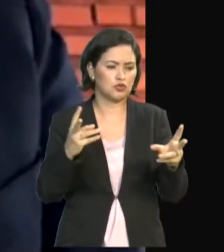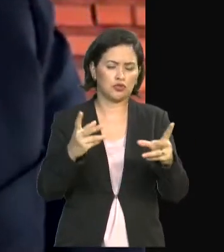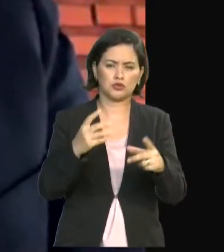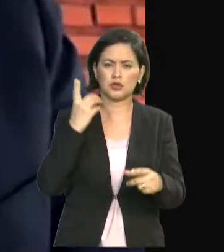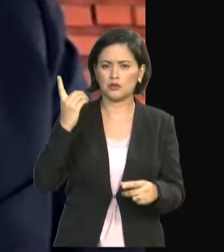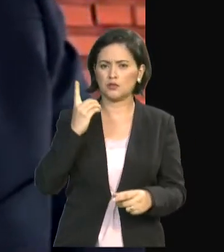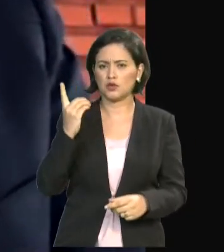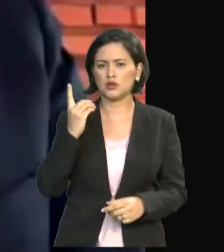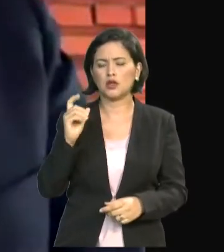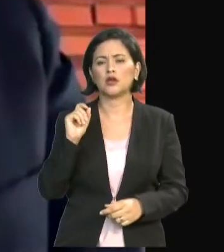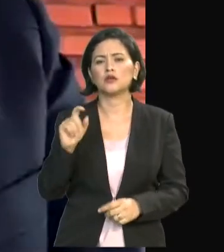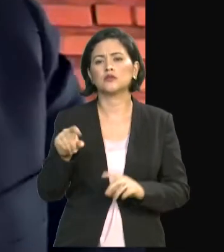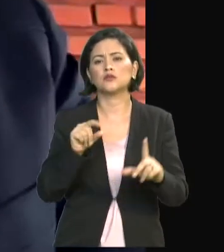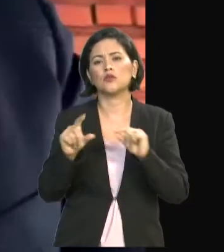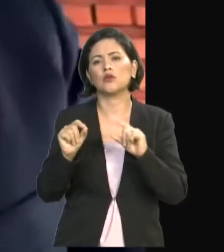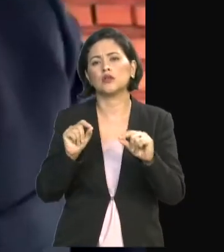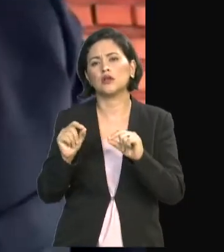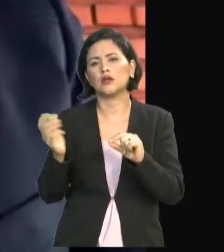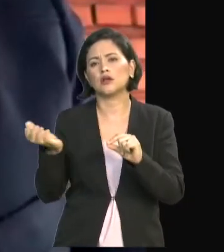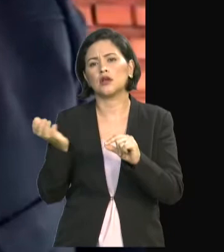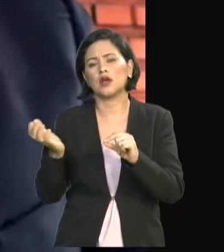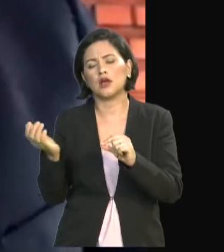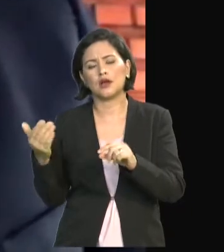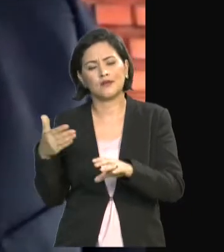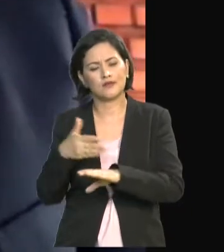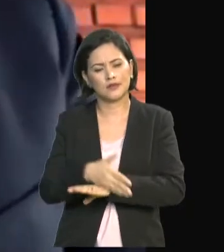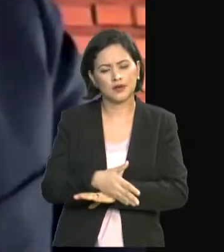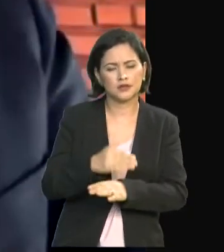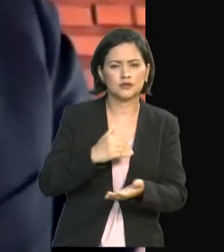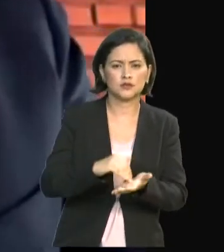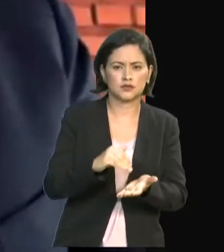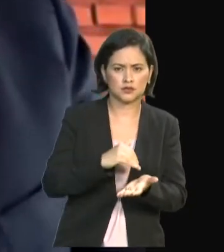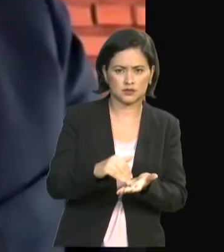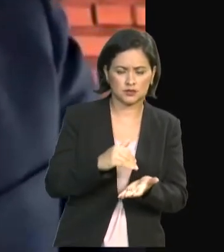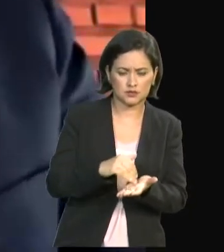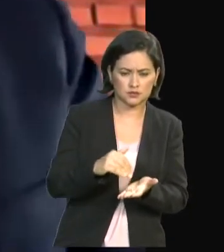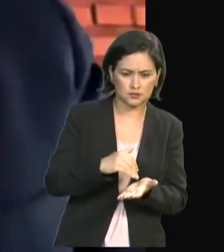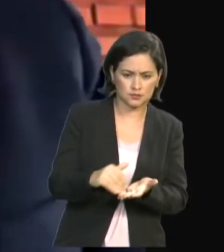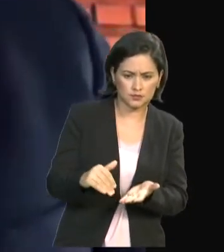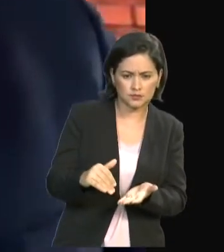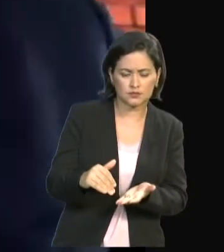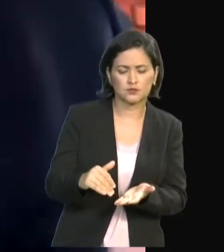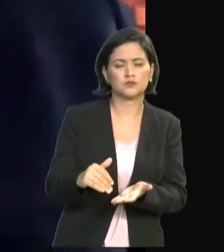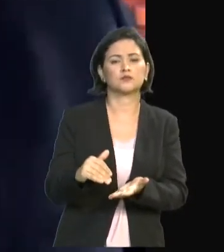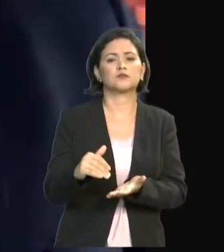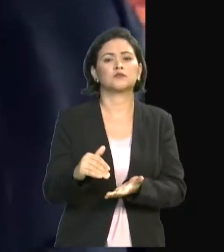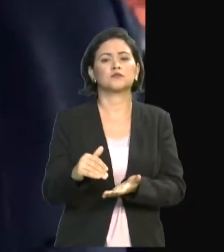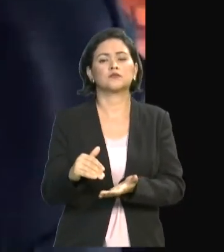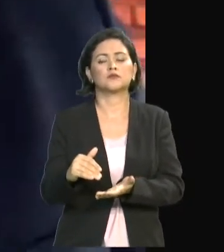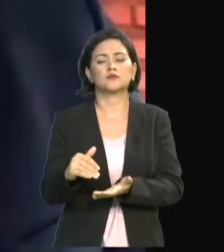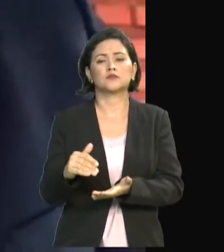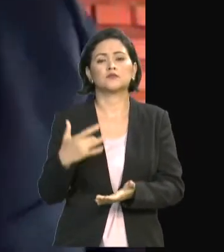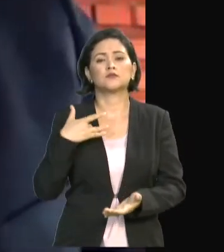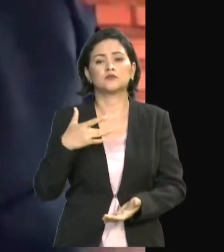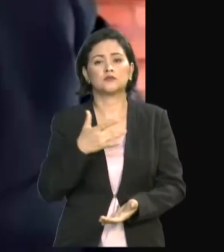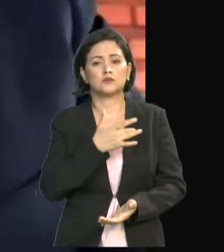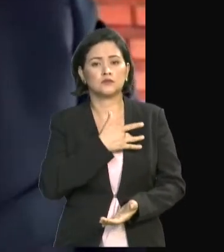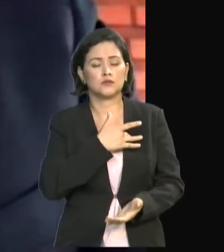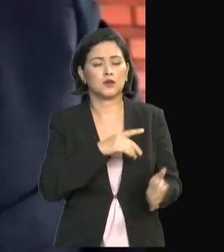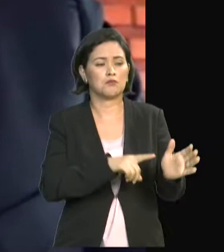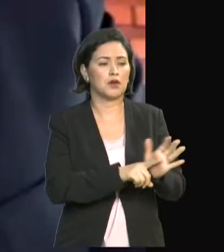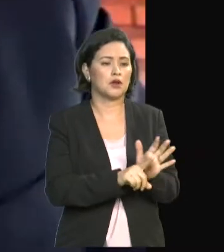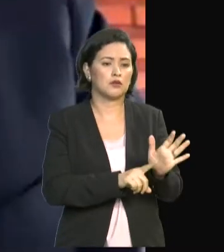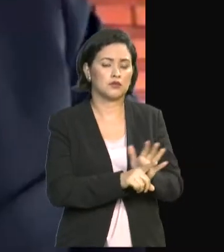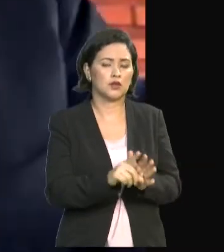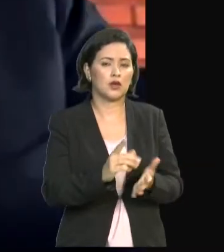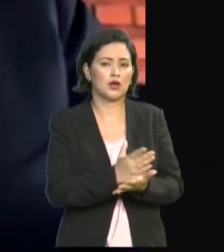deputada que queira fazer, inquirir a Secretaria de Estado, através do secretário, através da equipe técnica, sobre algum assunto, né? Não só de